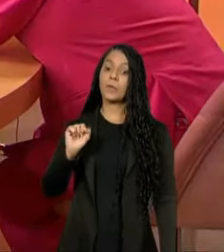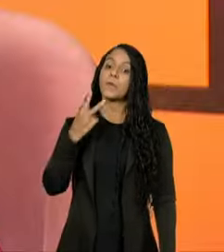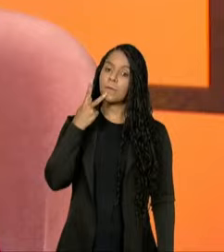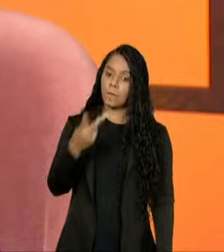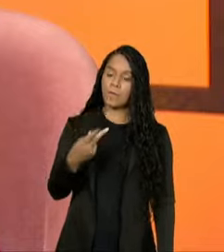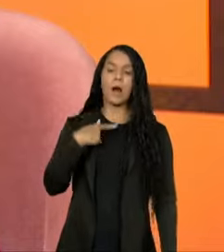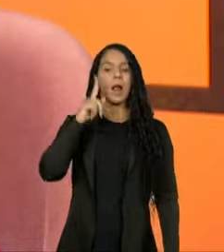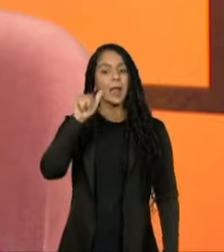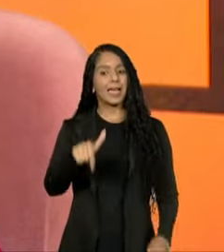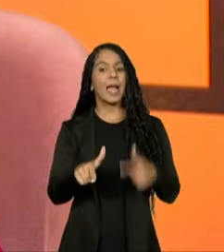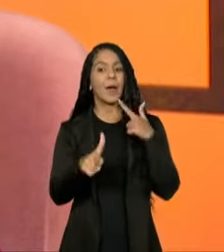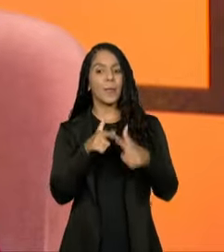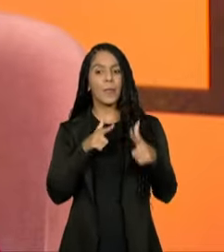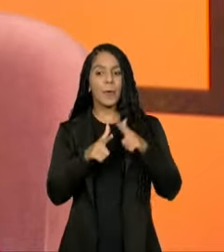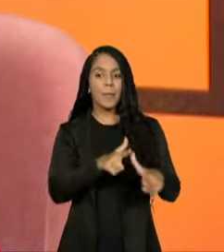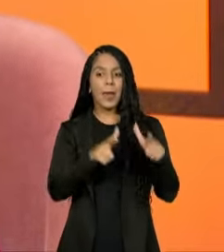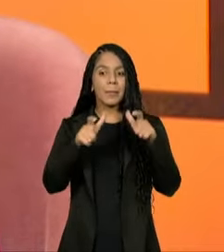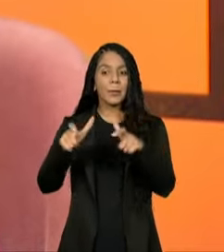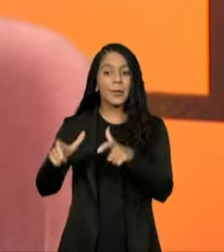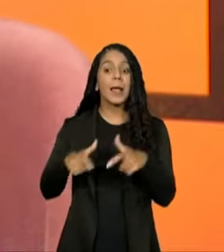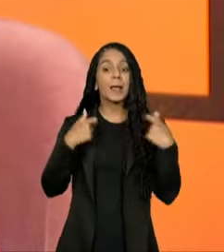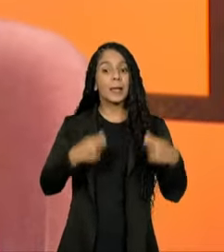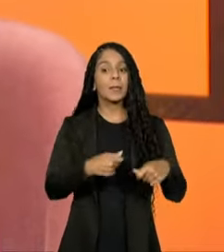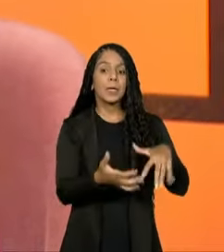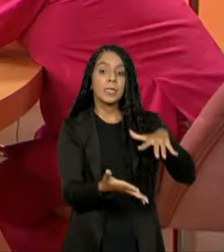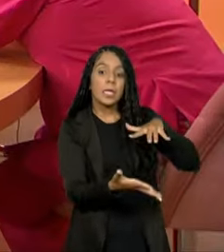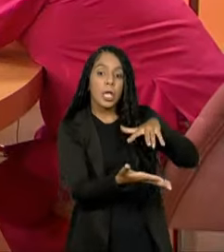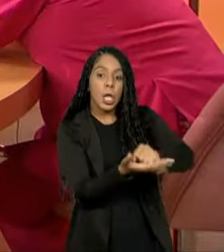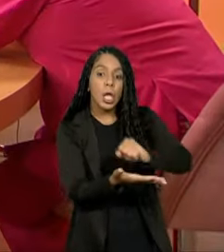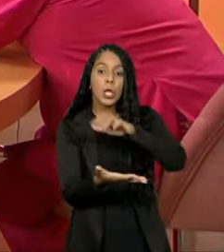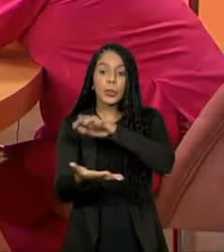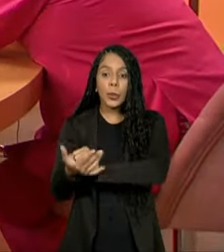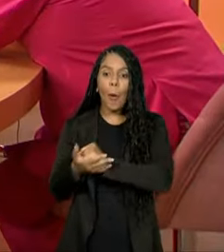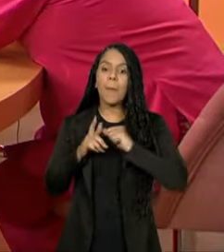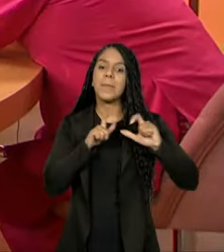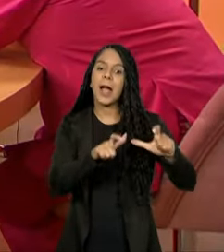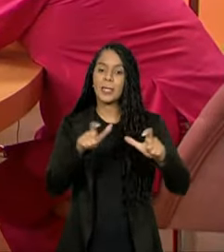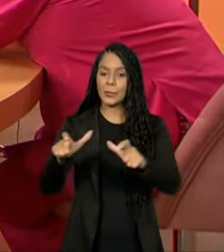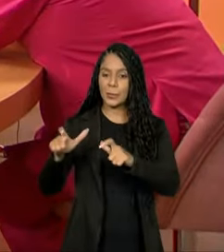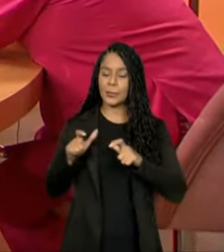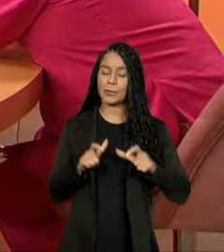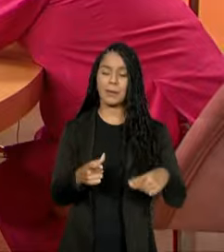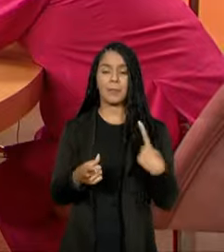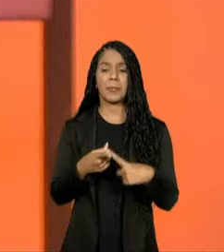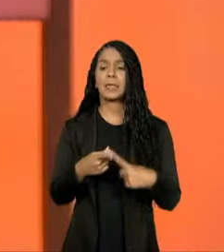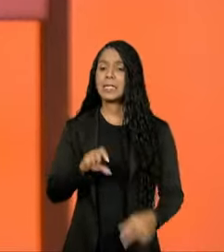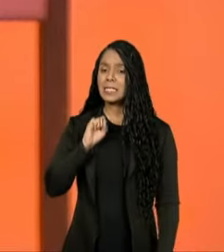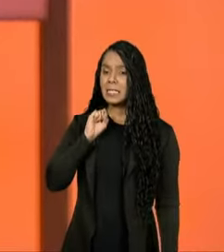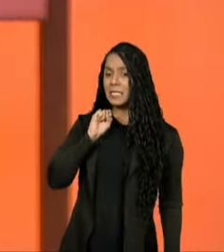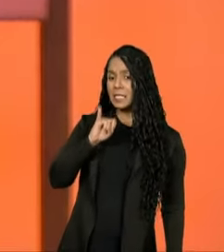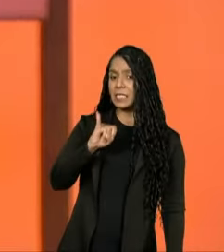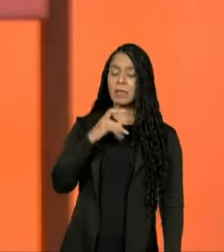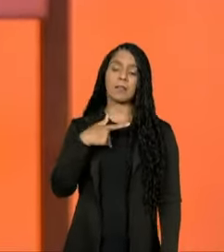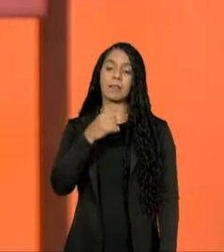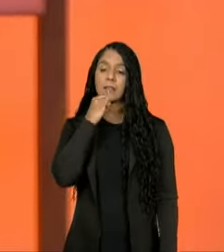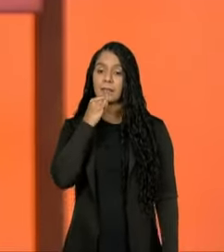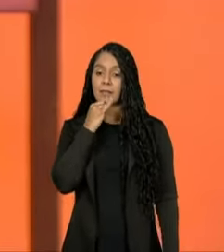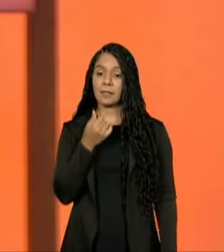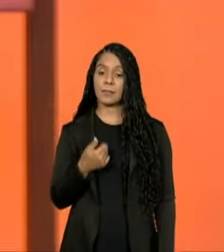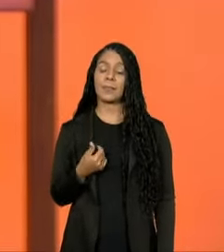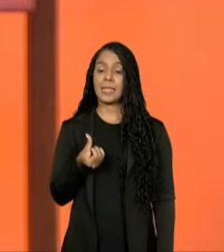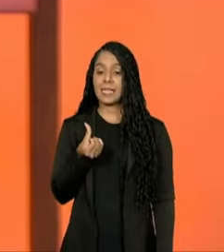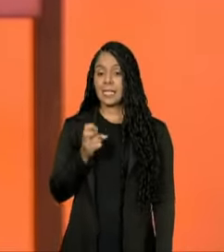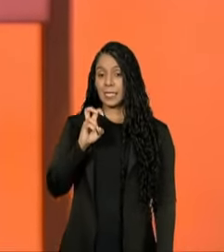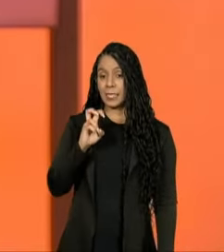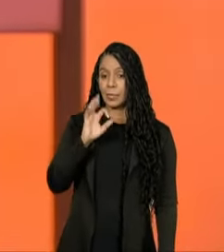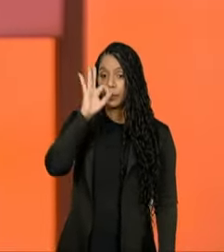geografia, que é preciso retomar esses espaços. Porque se o cara acorda, vamos lá, se em